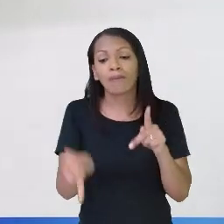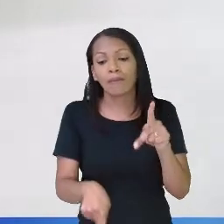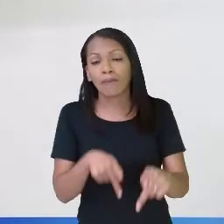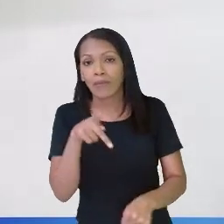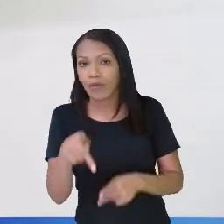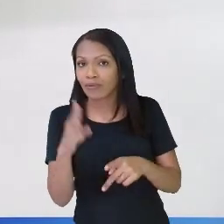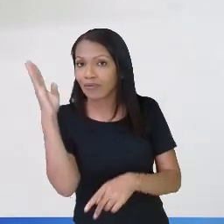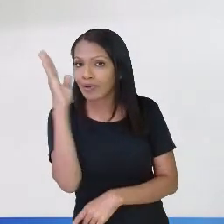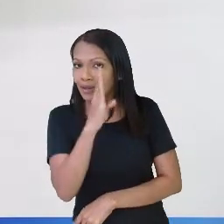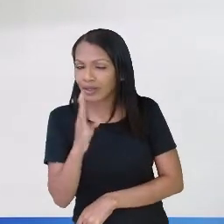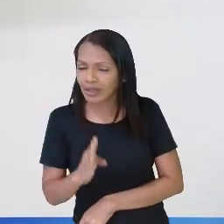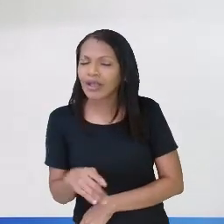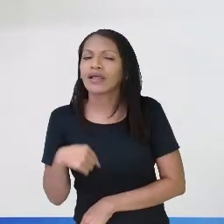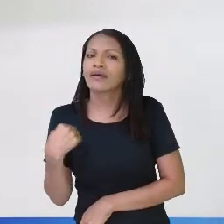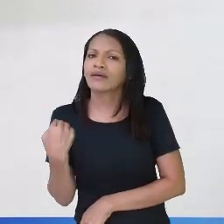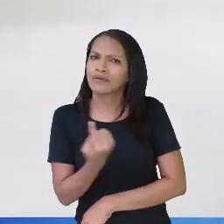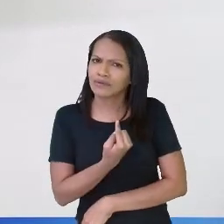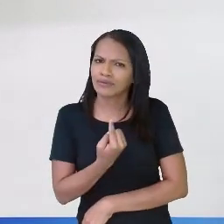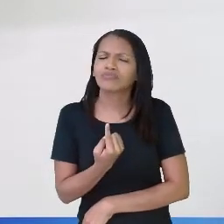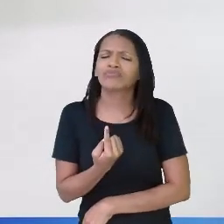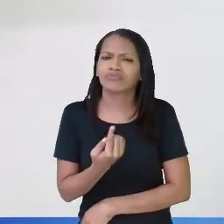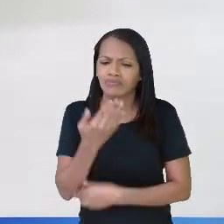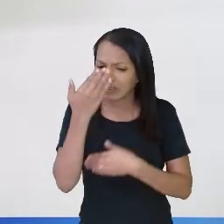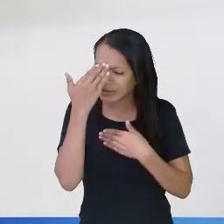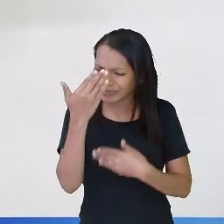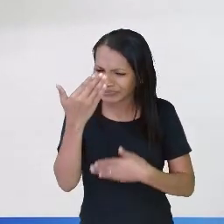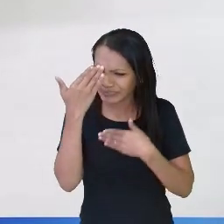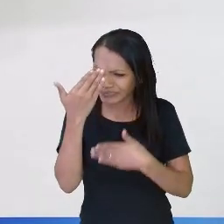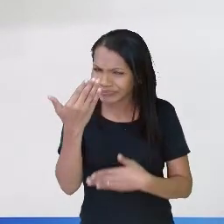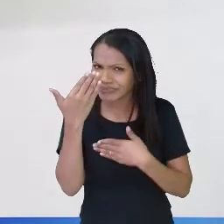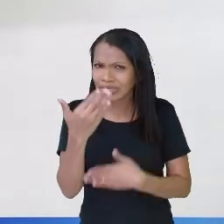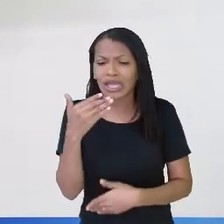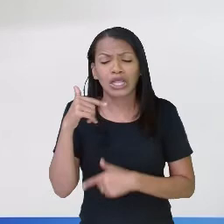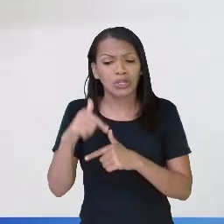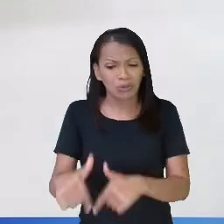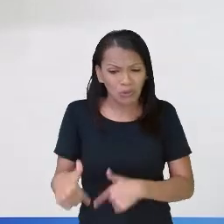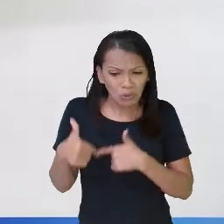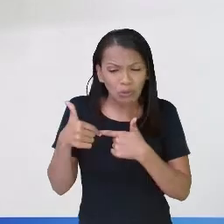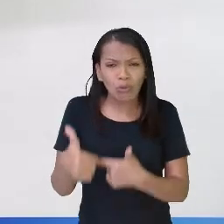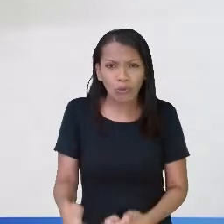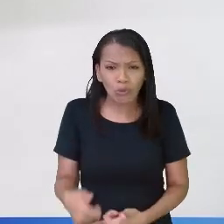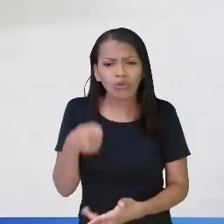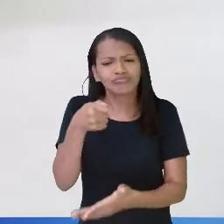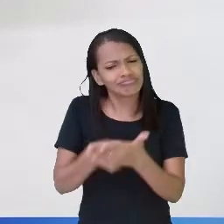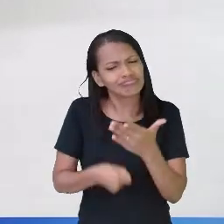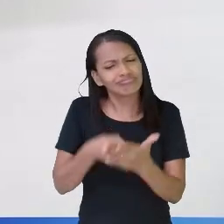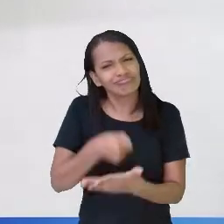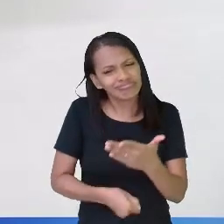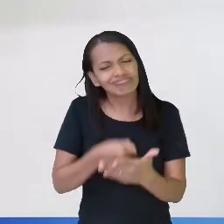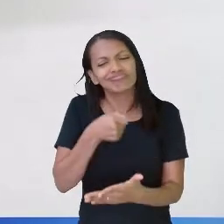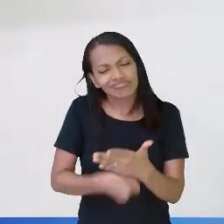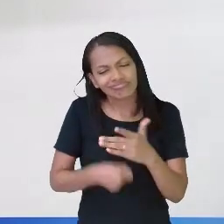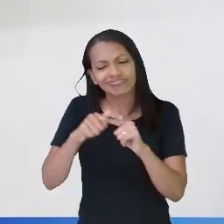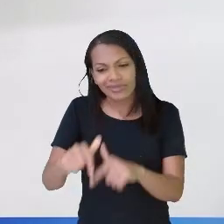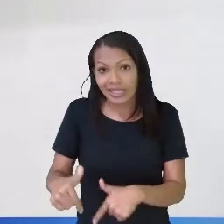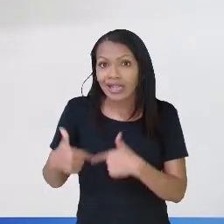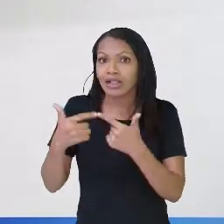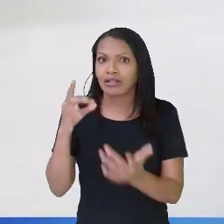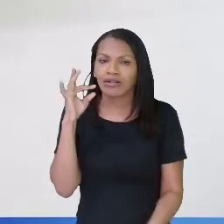Nós devemos muito à contribuição de todos vocês, tá certo? Não desistam da luta de vocês, ela é verdadeira, ela